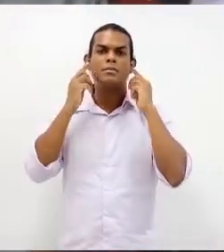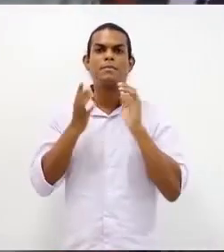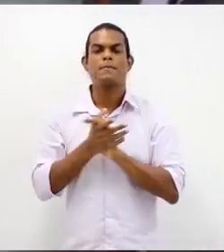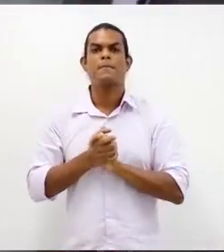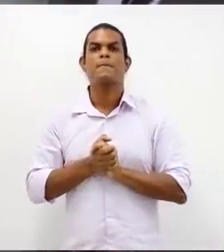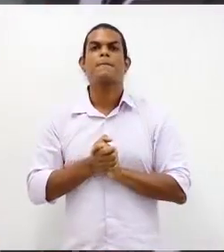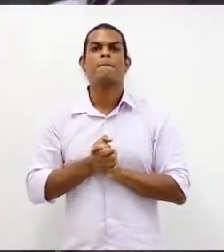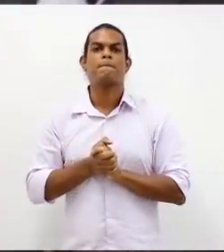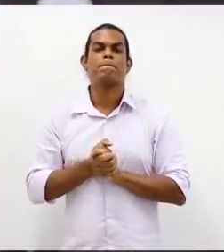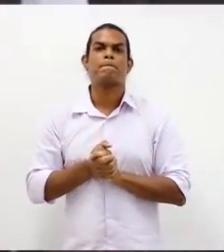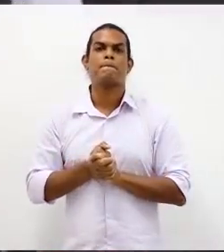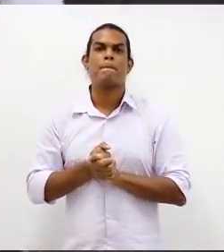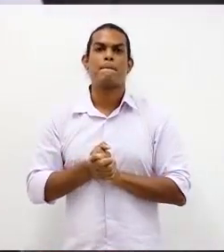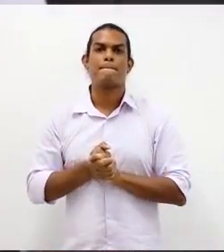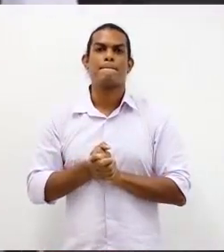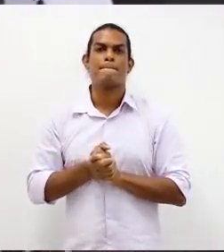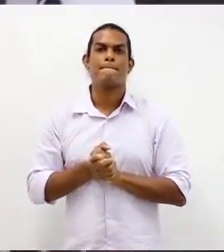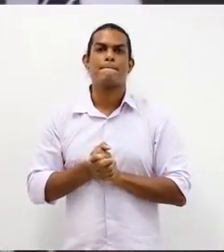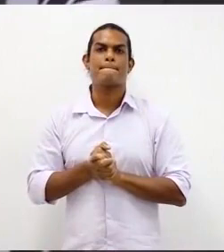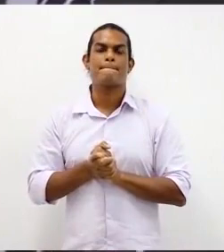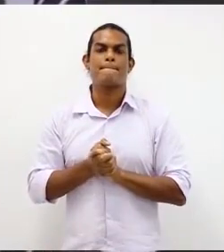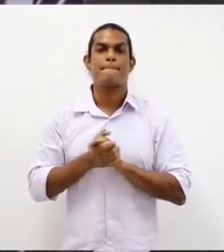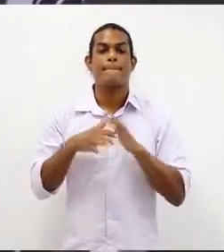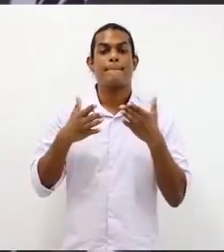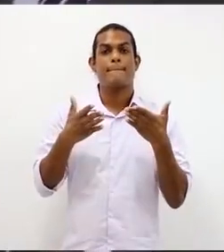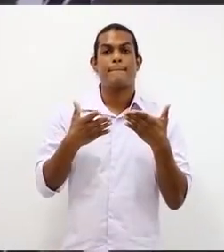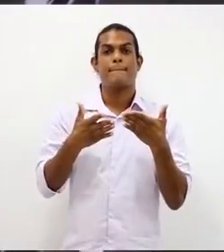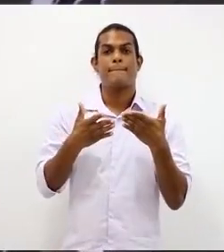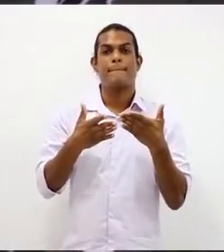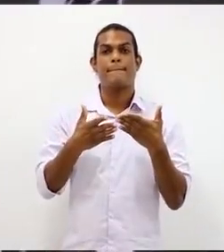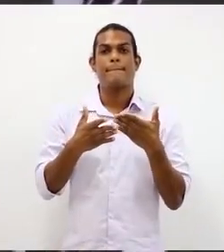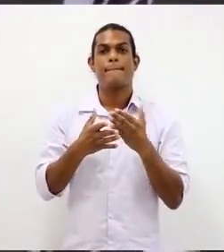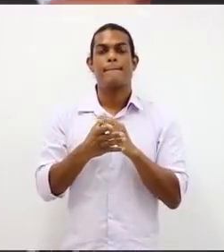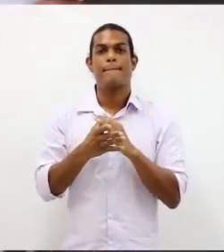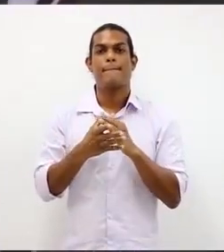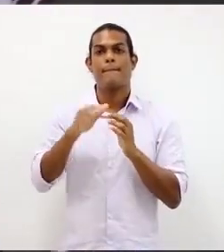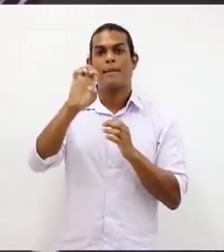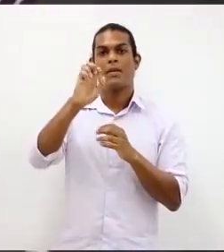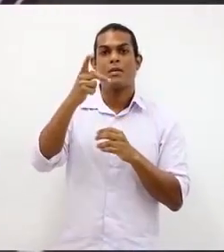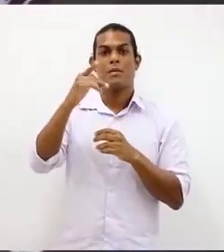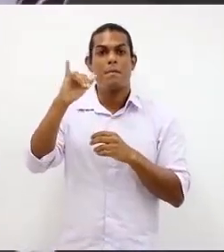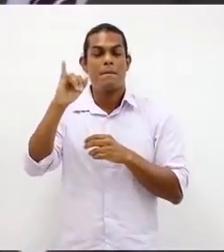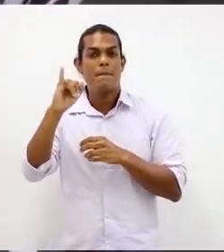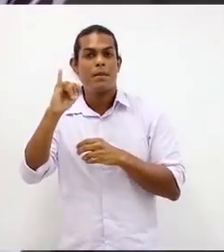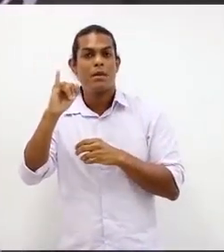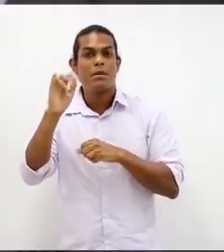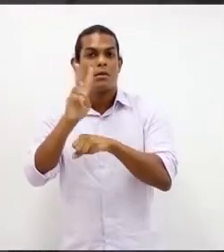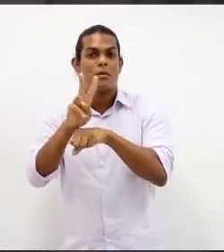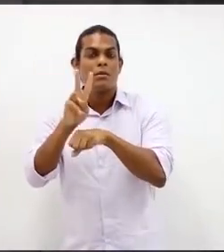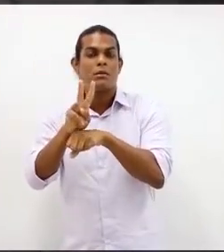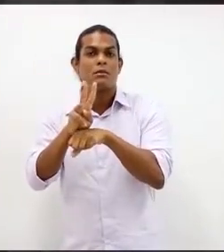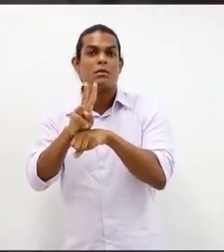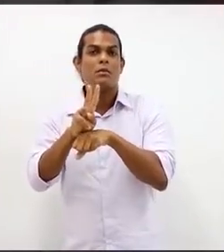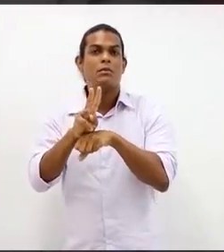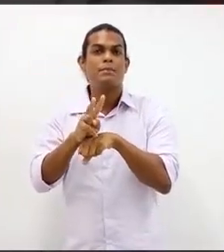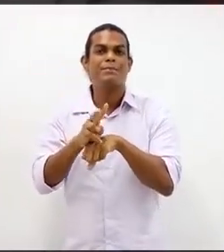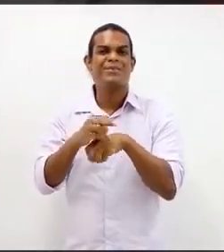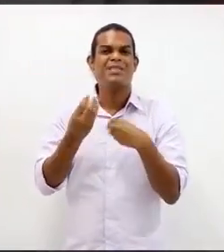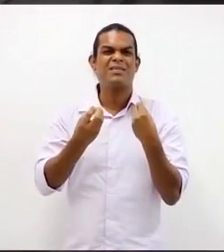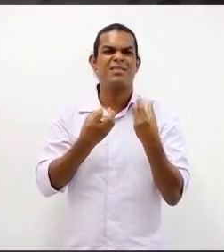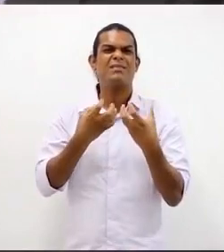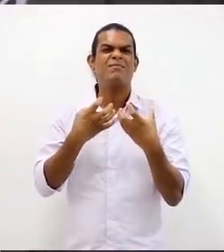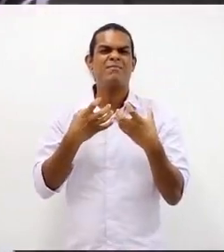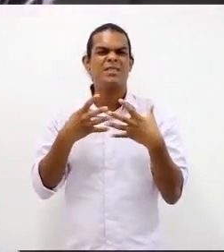tem uma ideia, meu aluno? A proteção que o trabalhador tem, às vezes é incômoda. Você tem uma ideia? Seu Manuelzito, como é que o senhor se sente